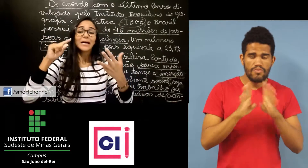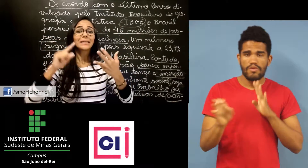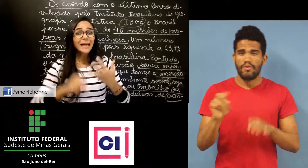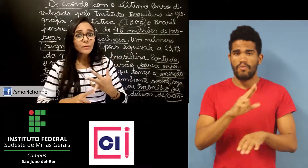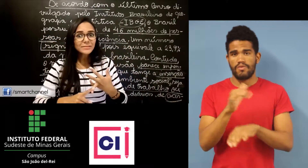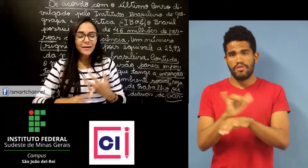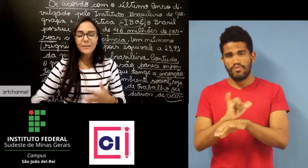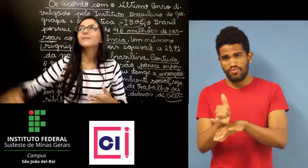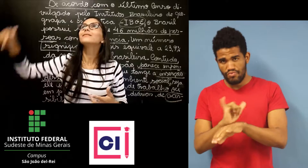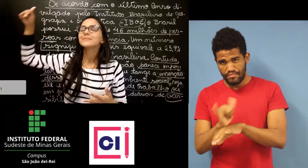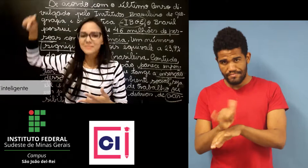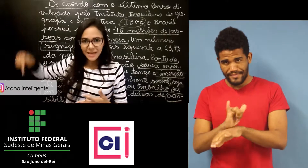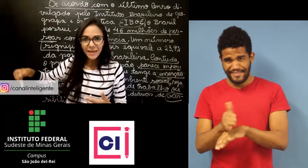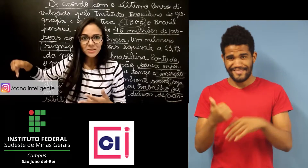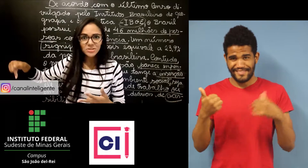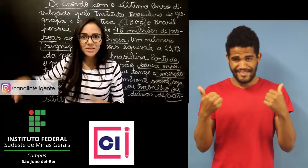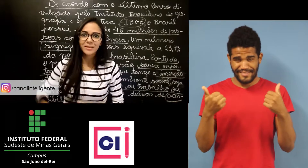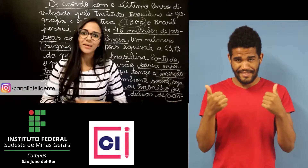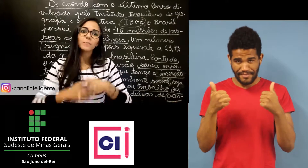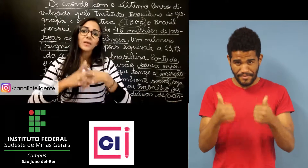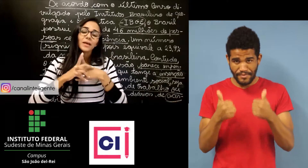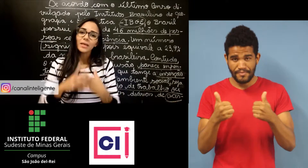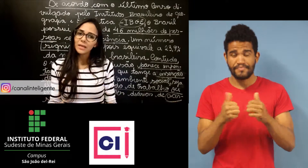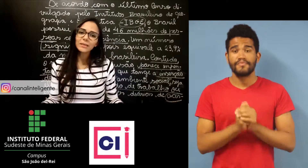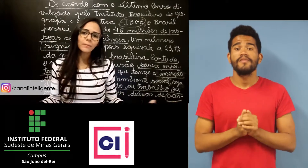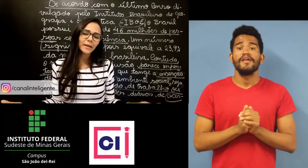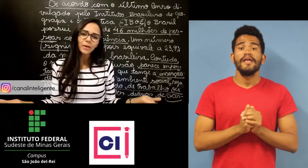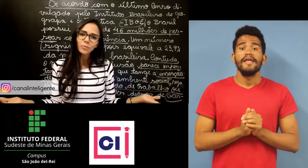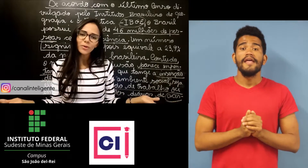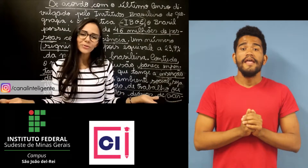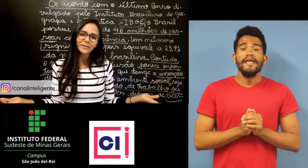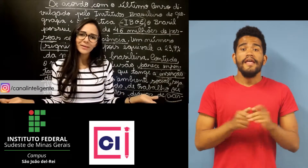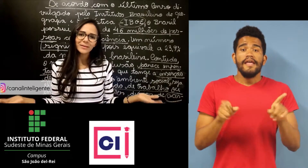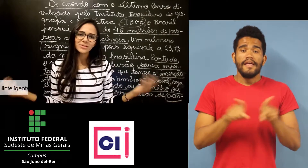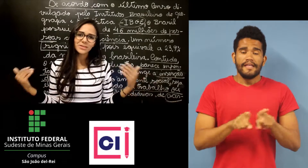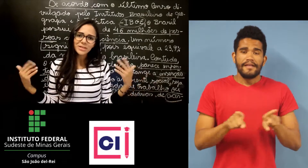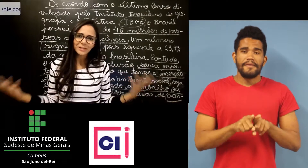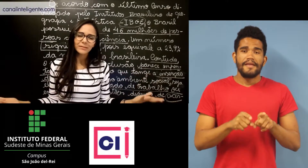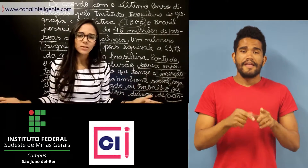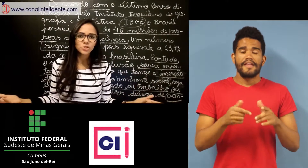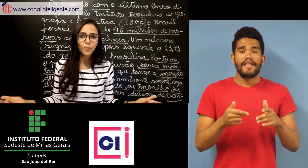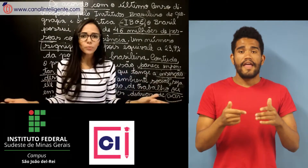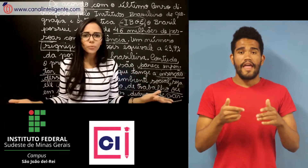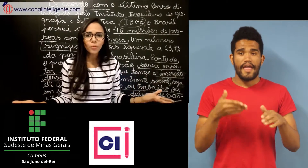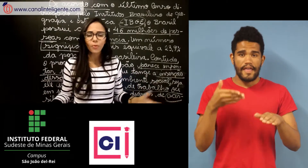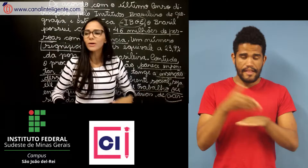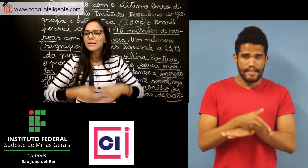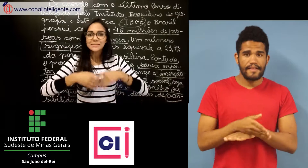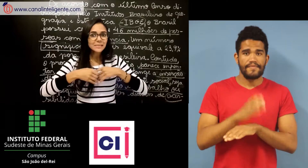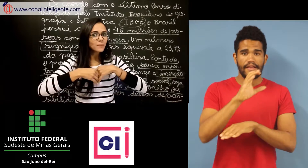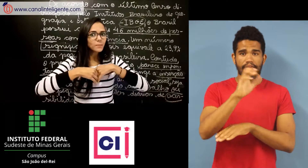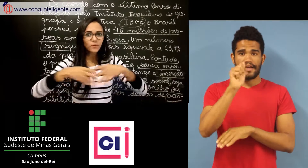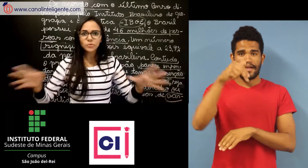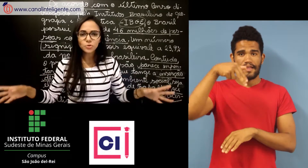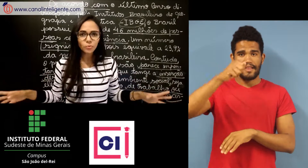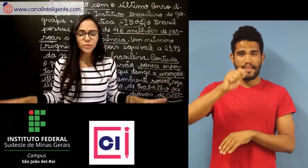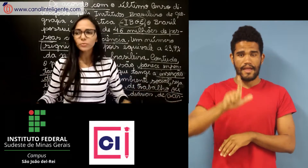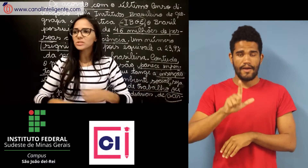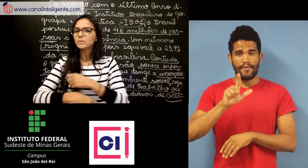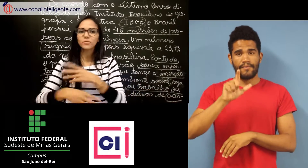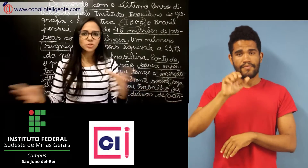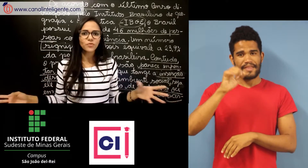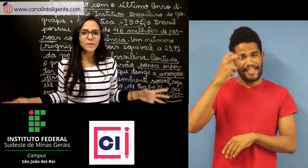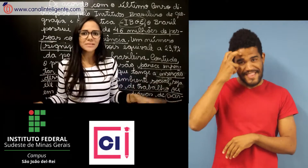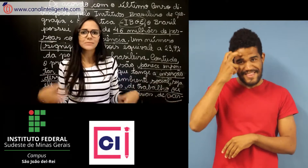aqui. Lá no Instagram, segue a gente aqui. E também lá no blog do Canal Inteligente, canalinteligente.com. Sempre fonte de